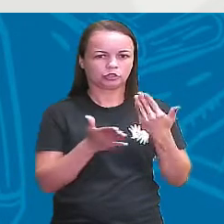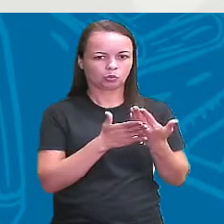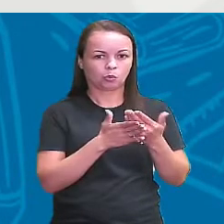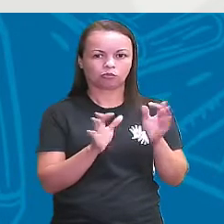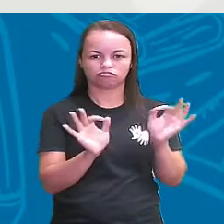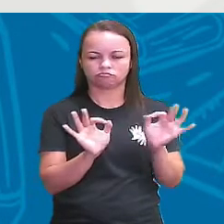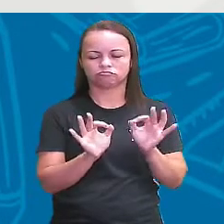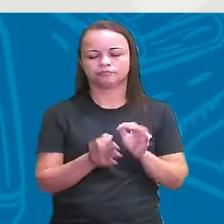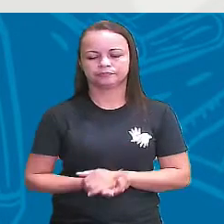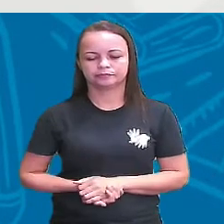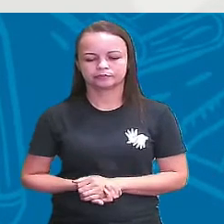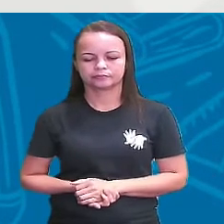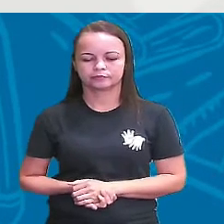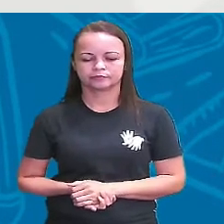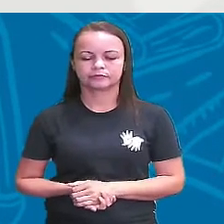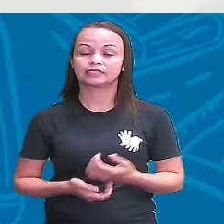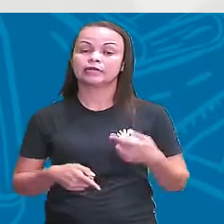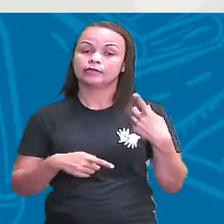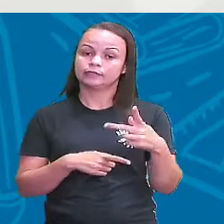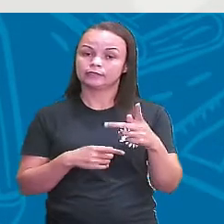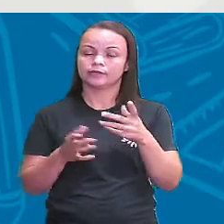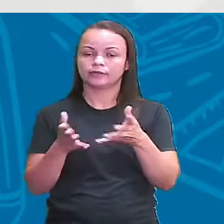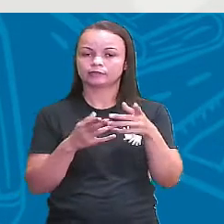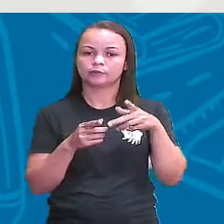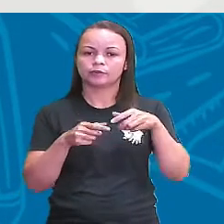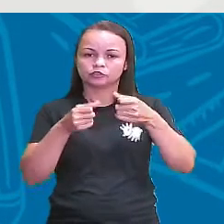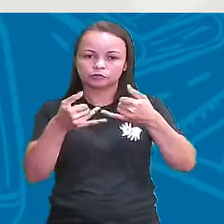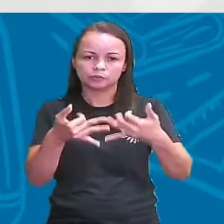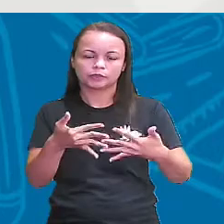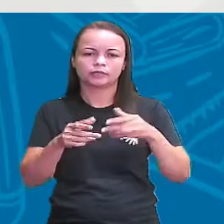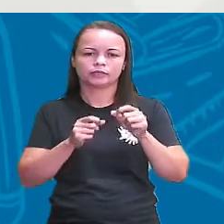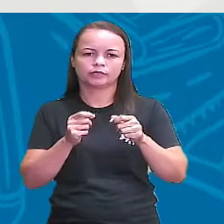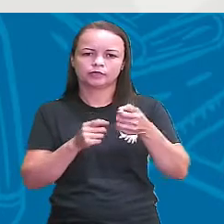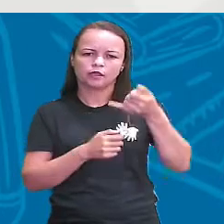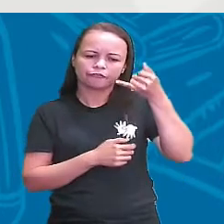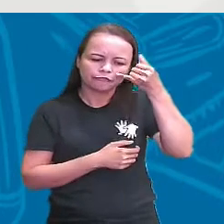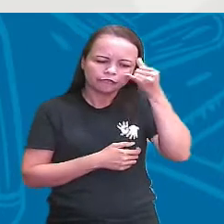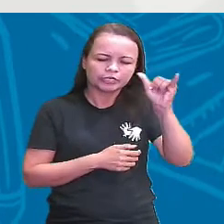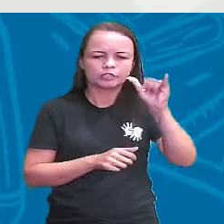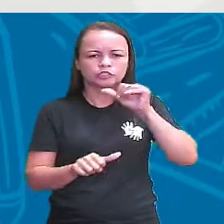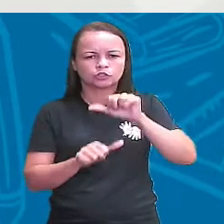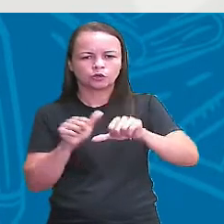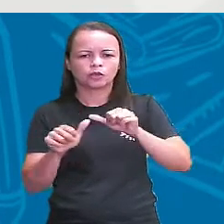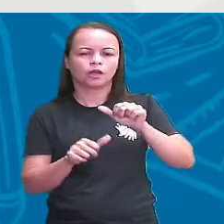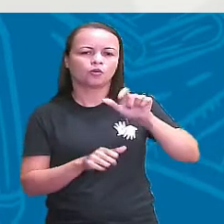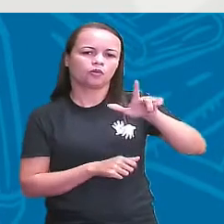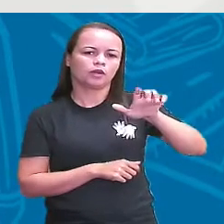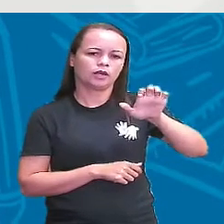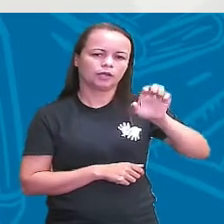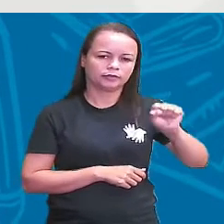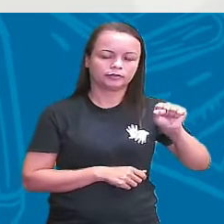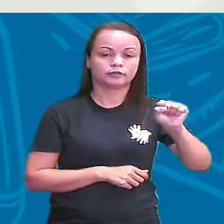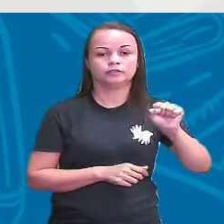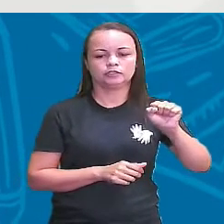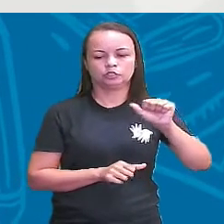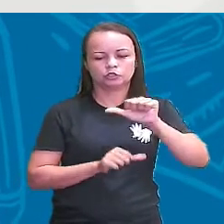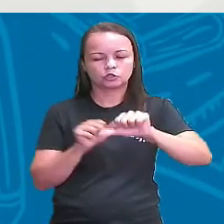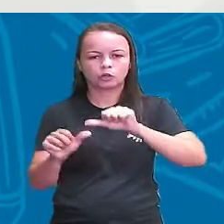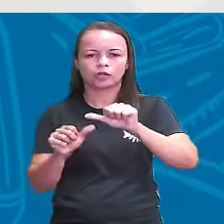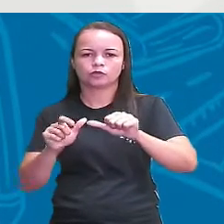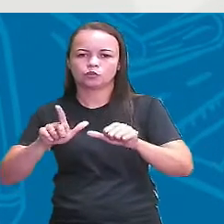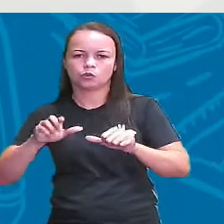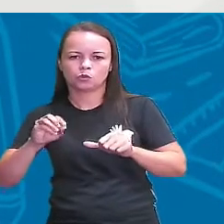certo? E a academia também sugere que evite trocar o leis e colocar ele no lugar do